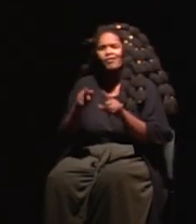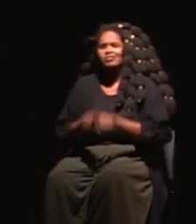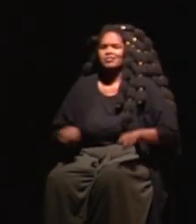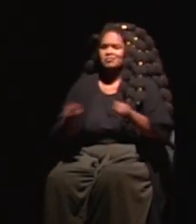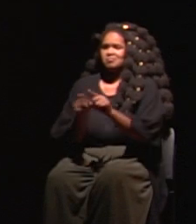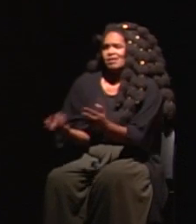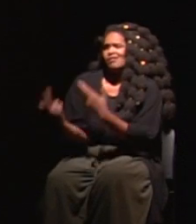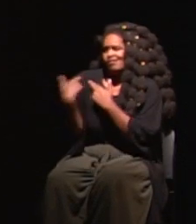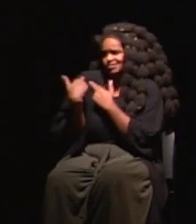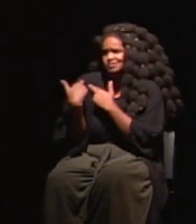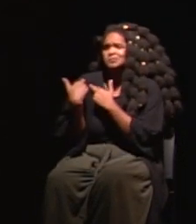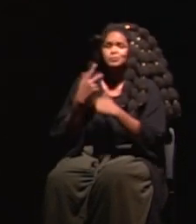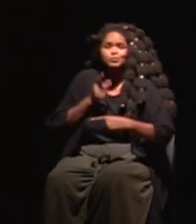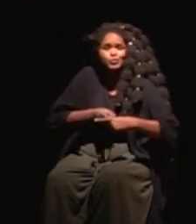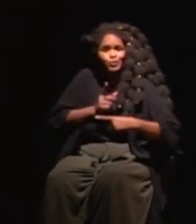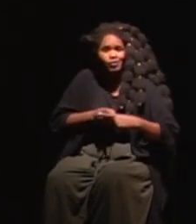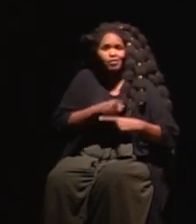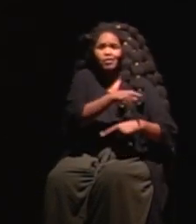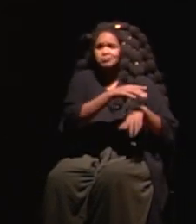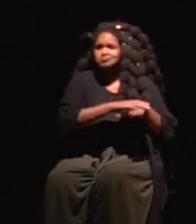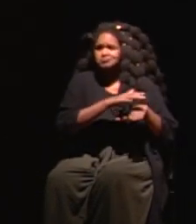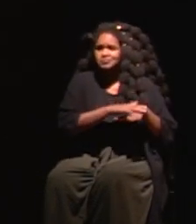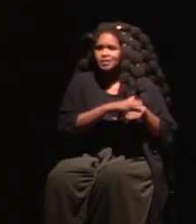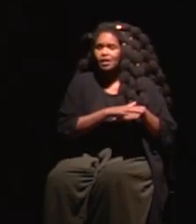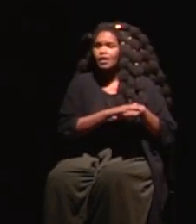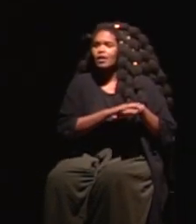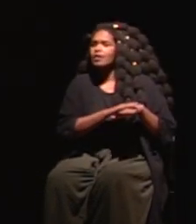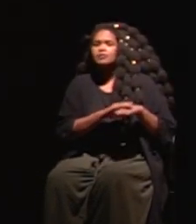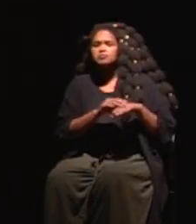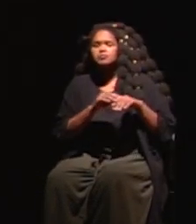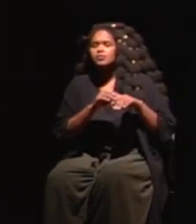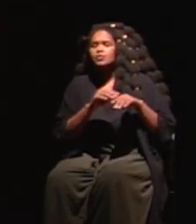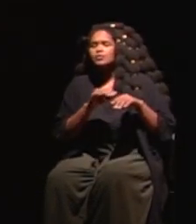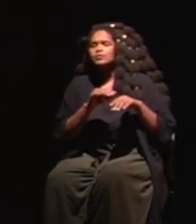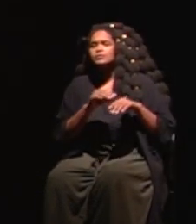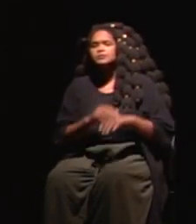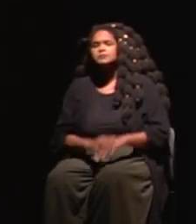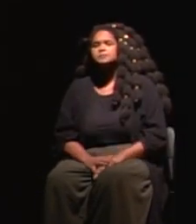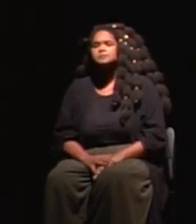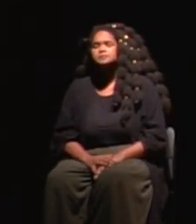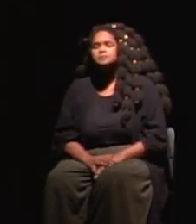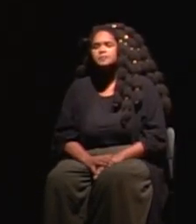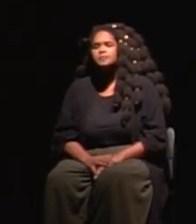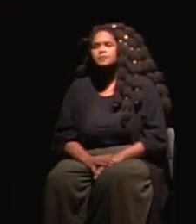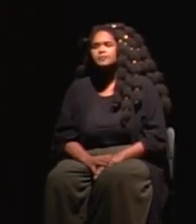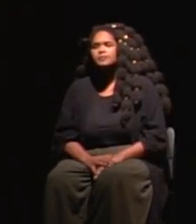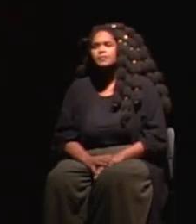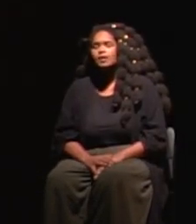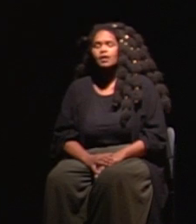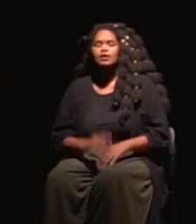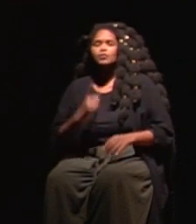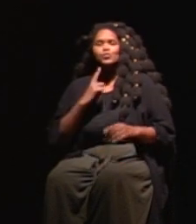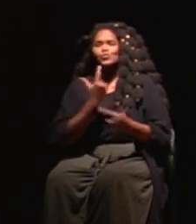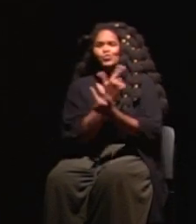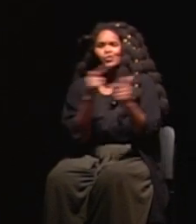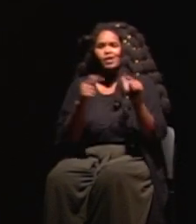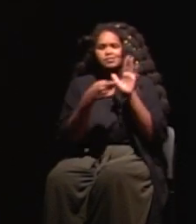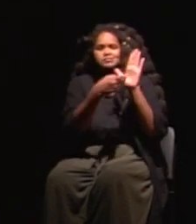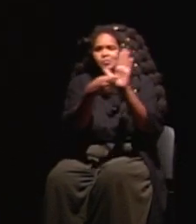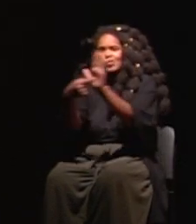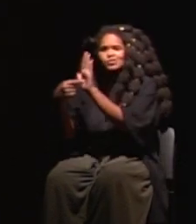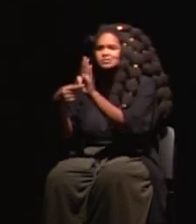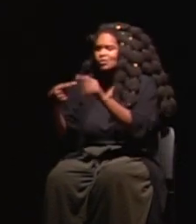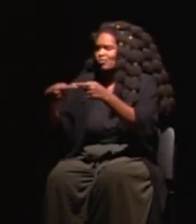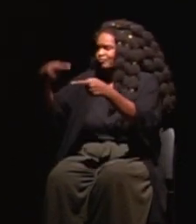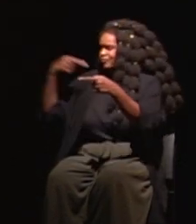responsabilidade, porque o trabalho dela não é visto, né, há pelo menos 30 anos, quando sua